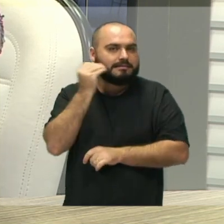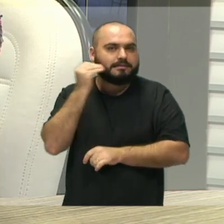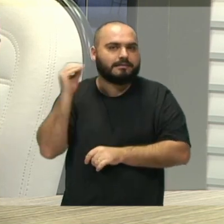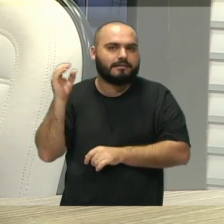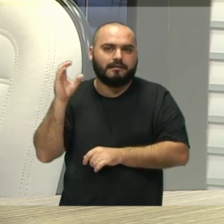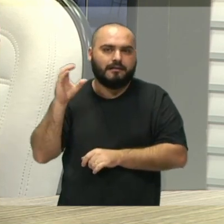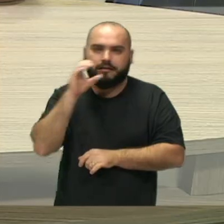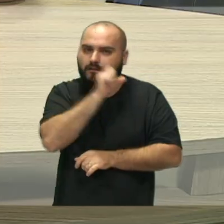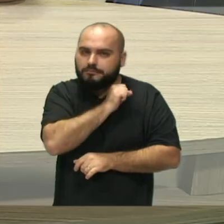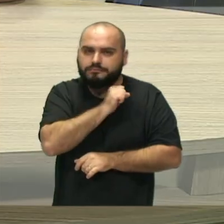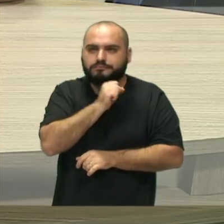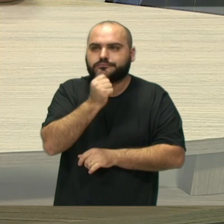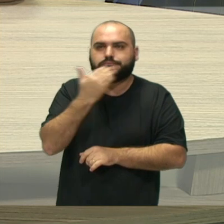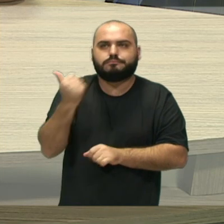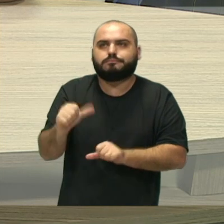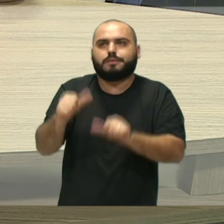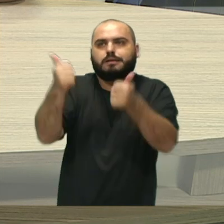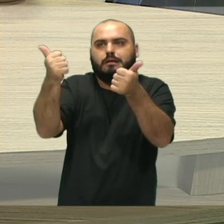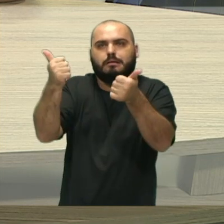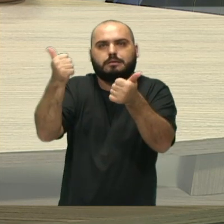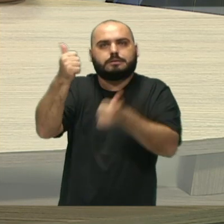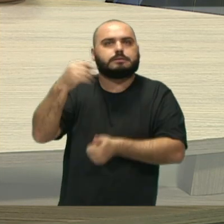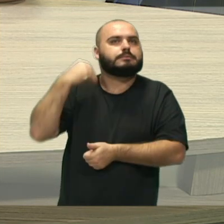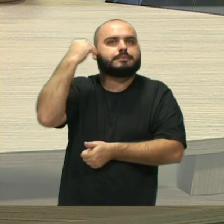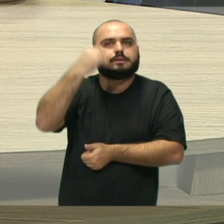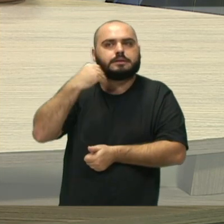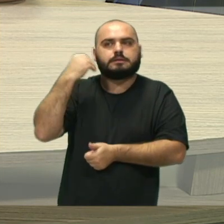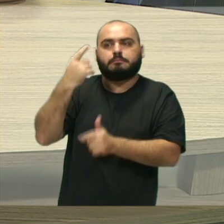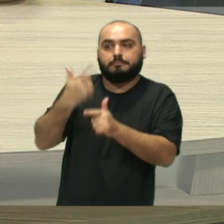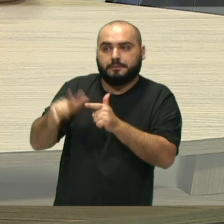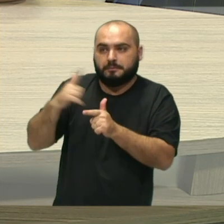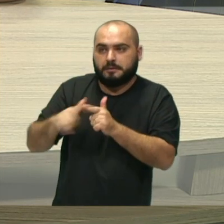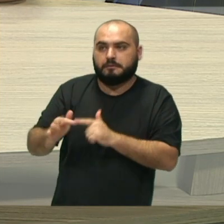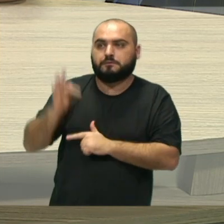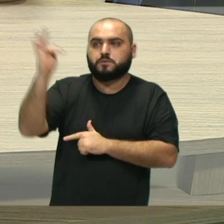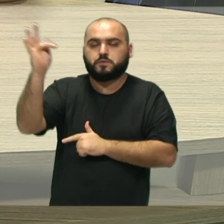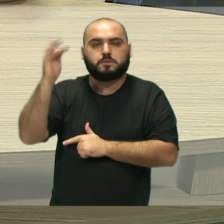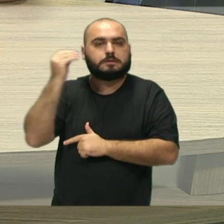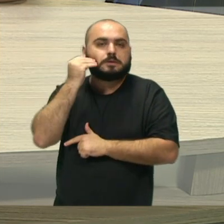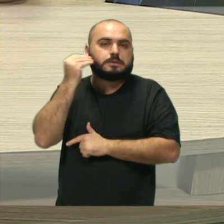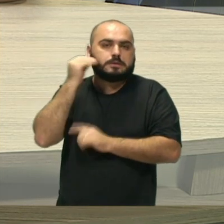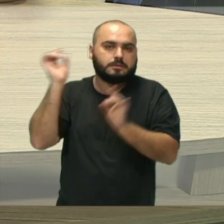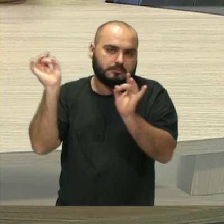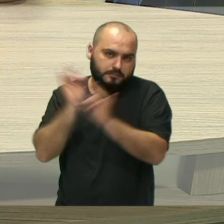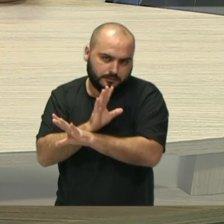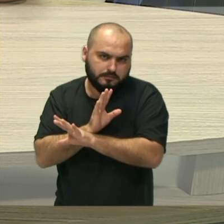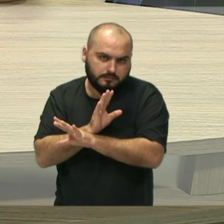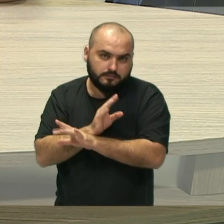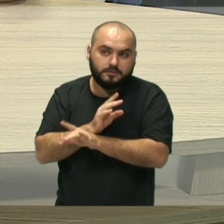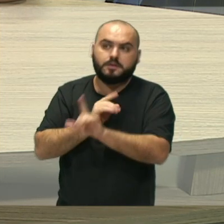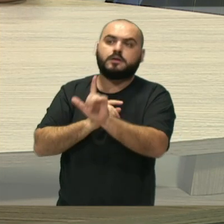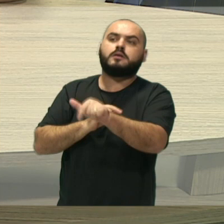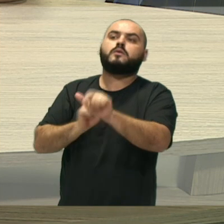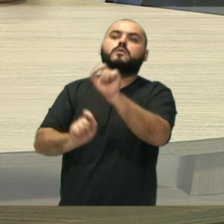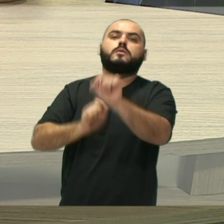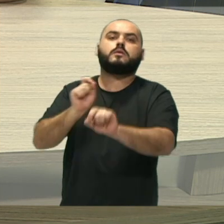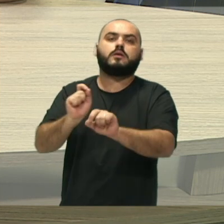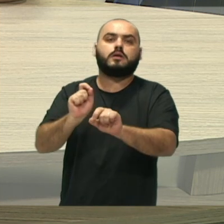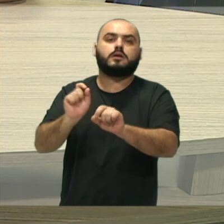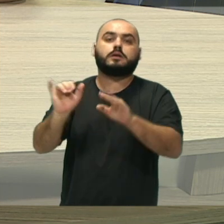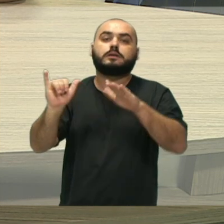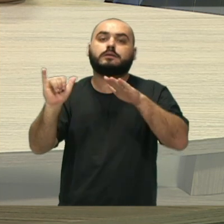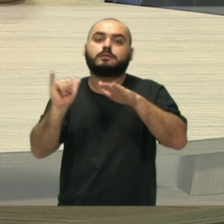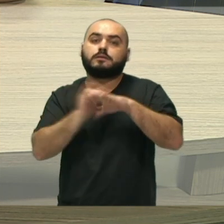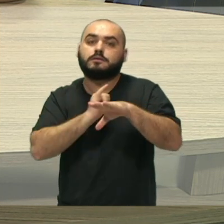possível, tentar contornar eventuais problemas que vão aparecendo, que é exatamente essa estratégia de